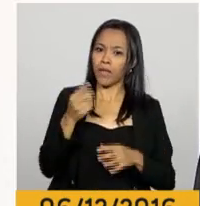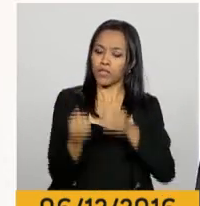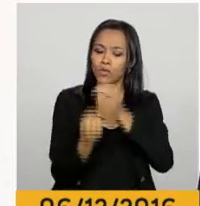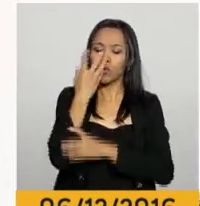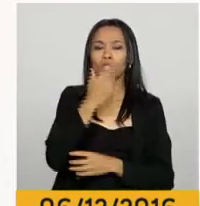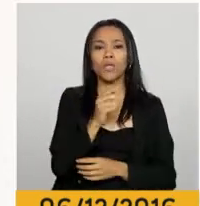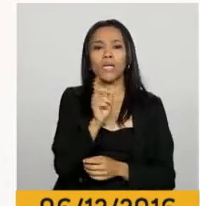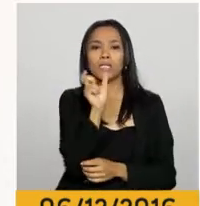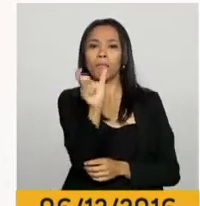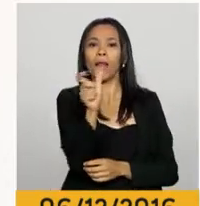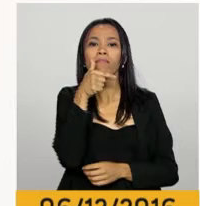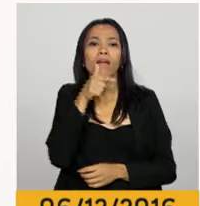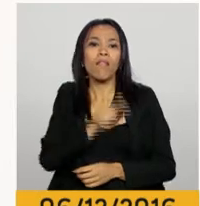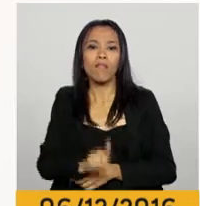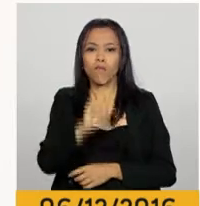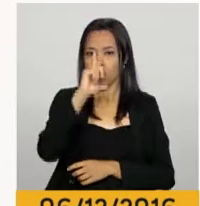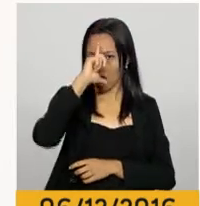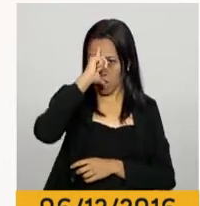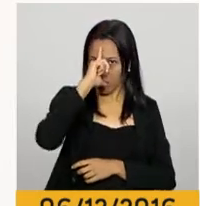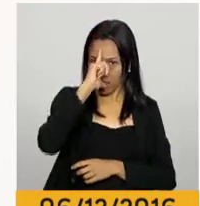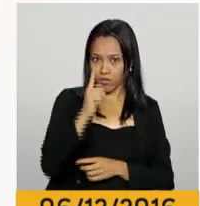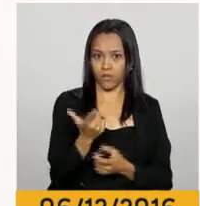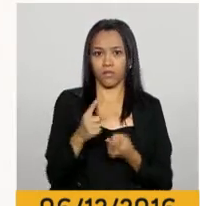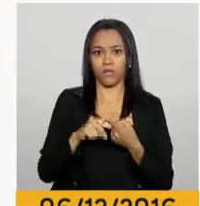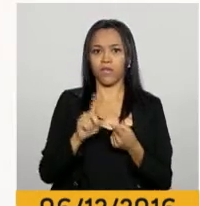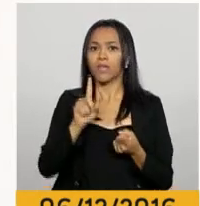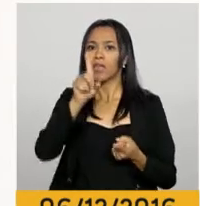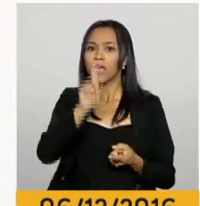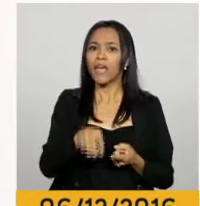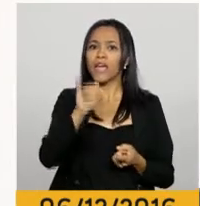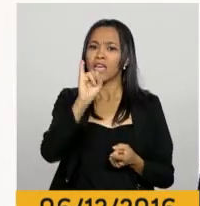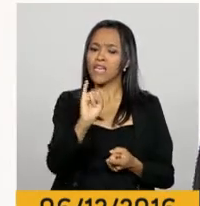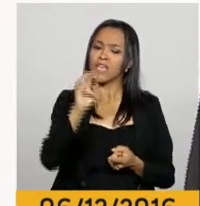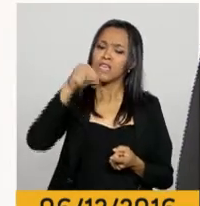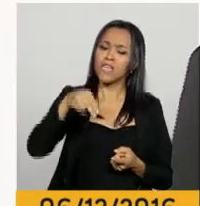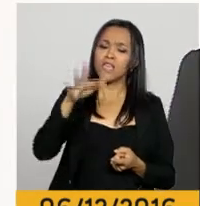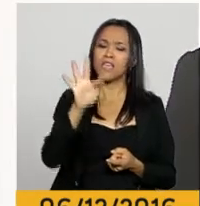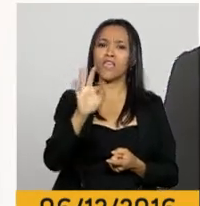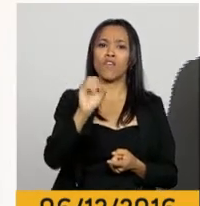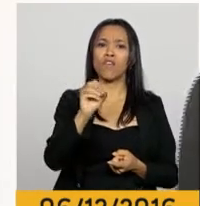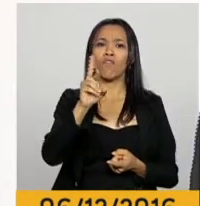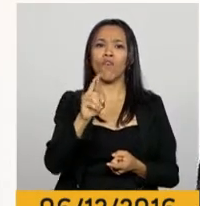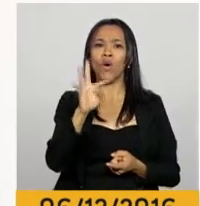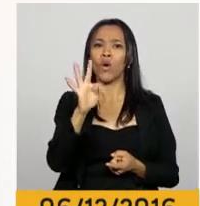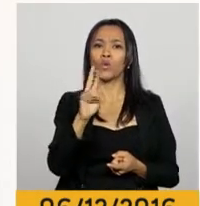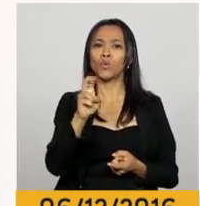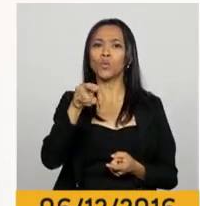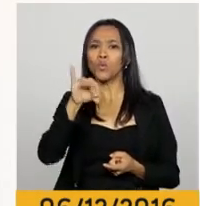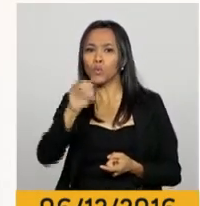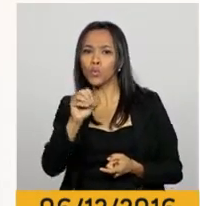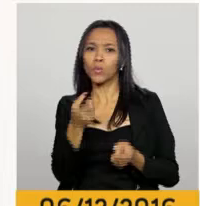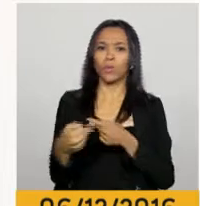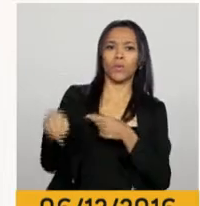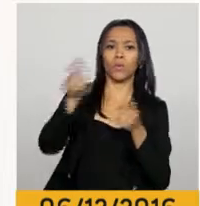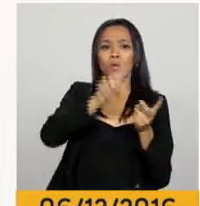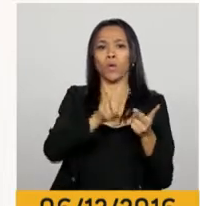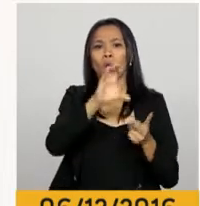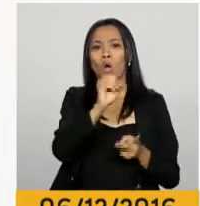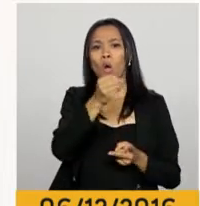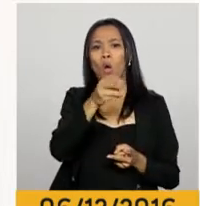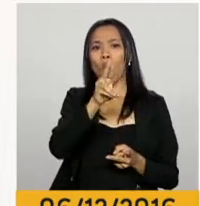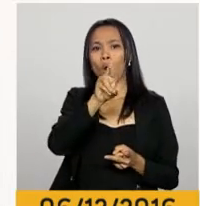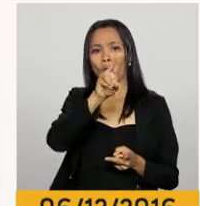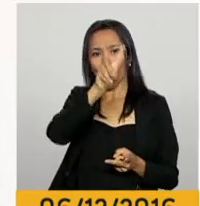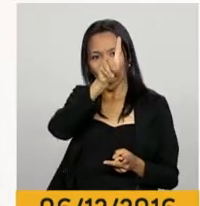invadir o que significa infortúnio desventura mais cortes é o coração então é com o coração